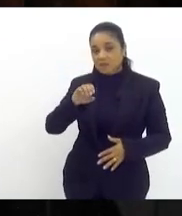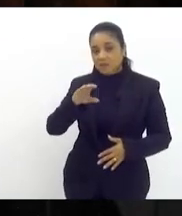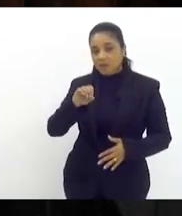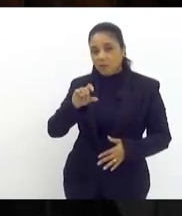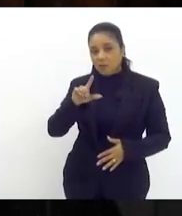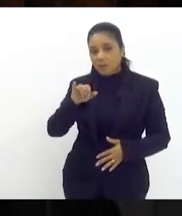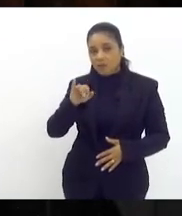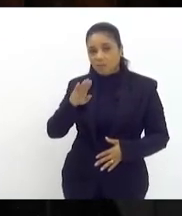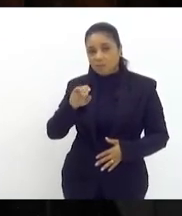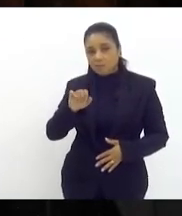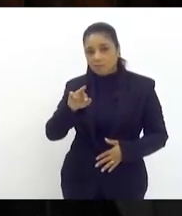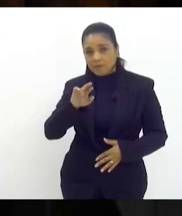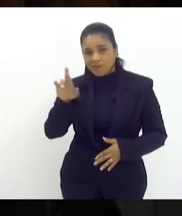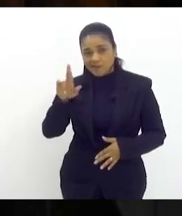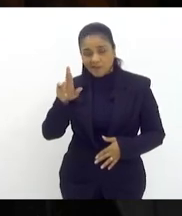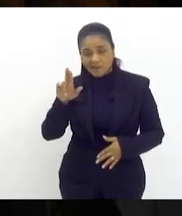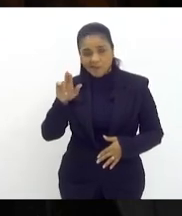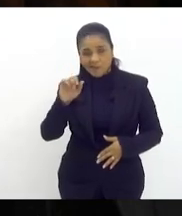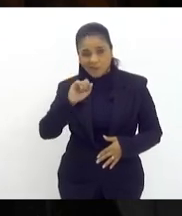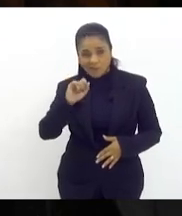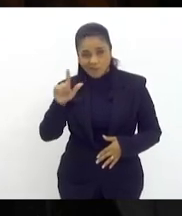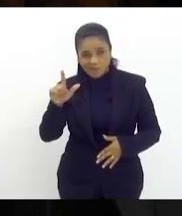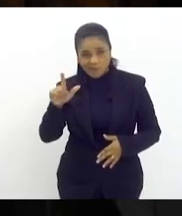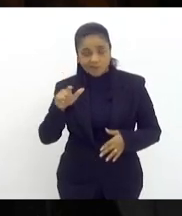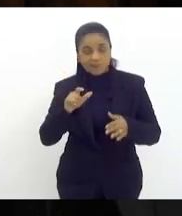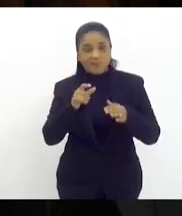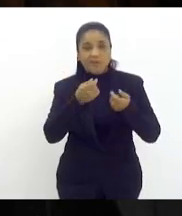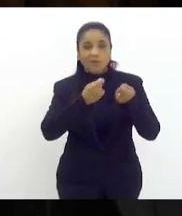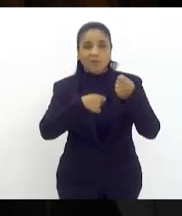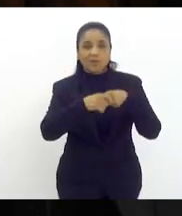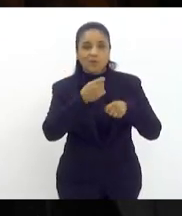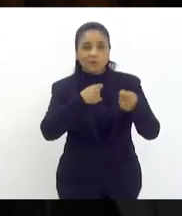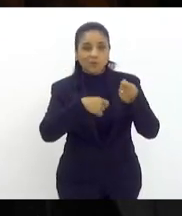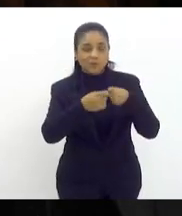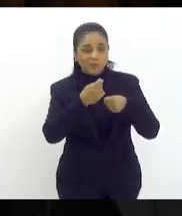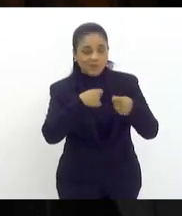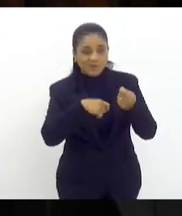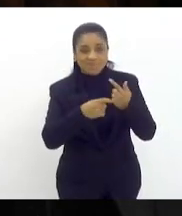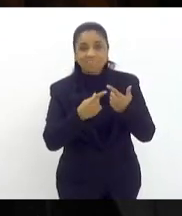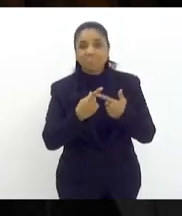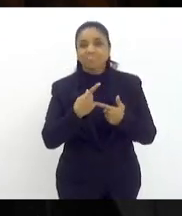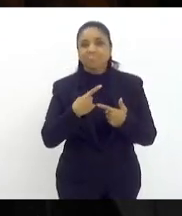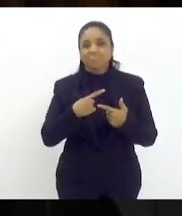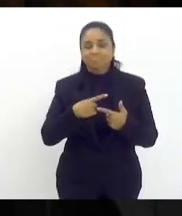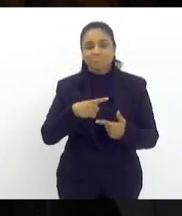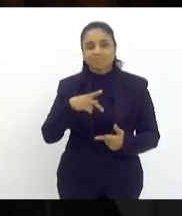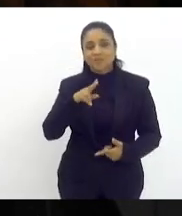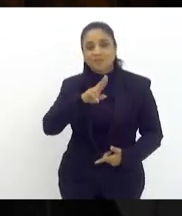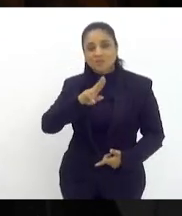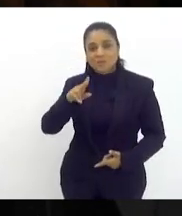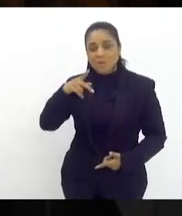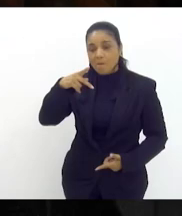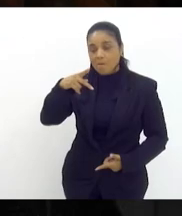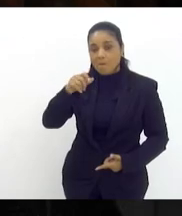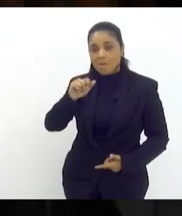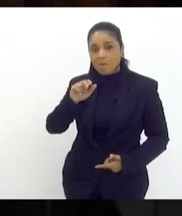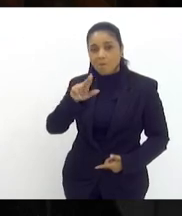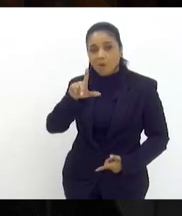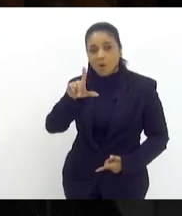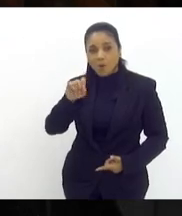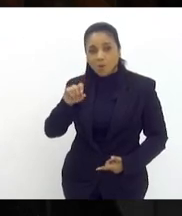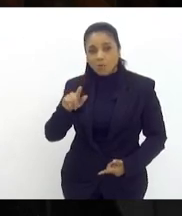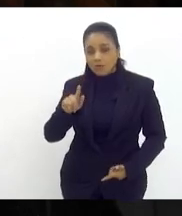ultra radical ultra liberal o senhor Paulo Guedes e nesse